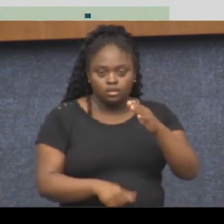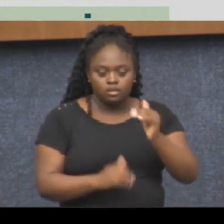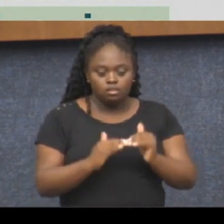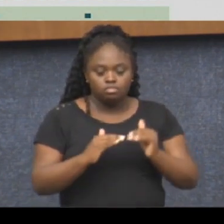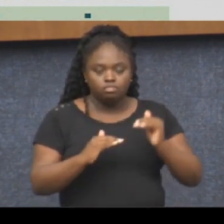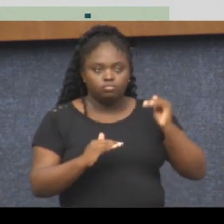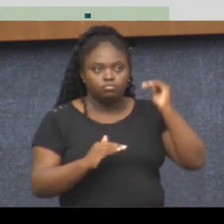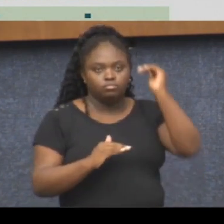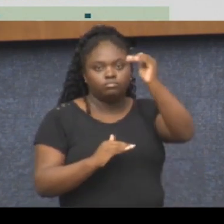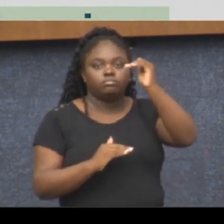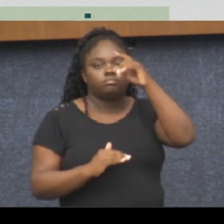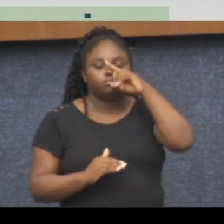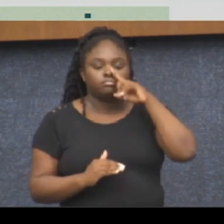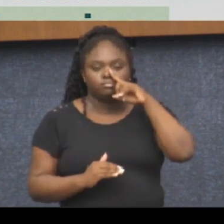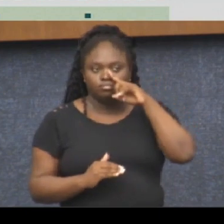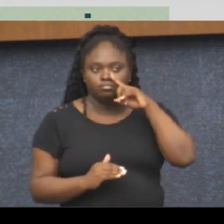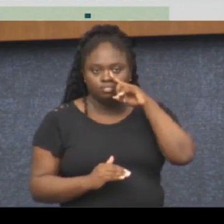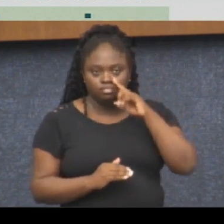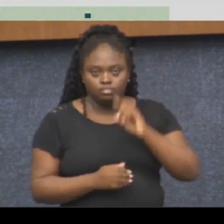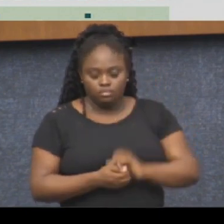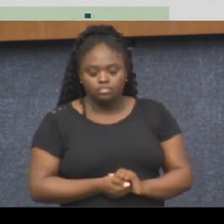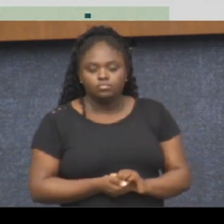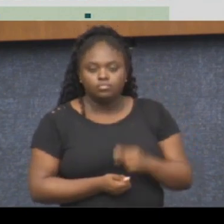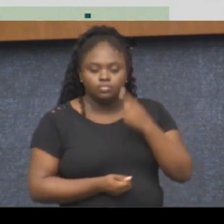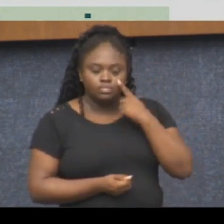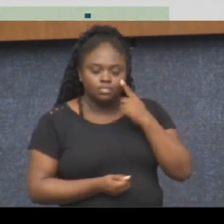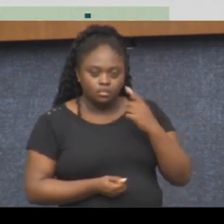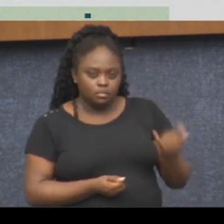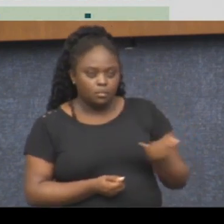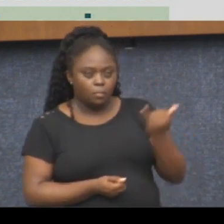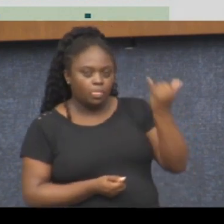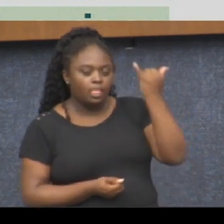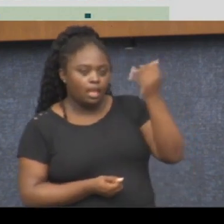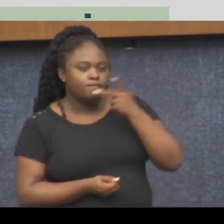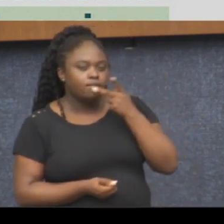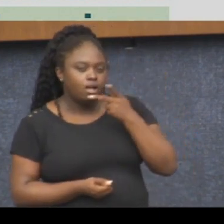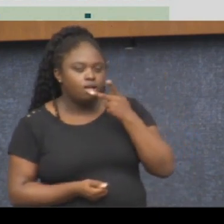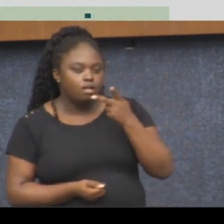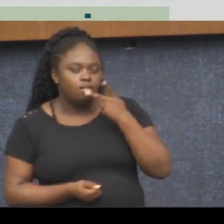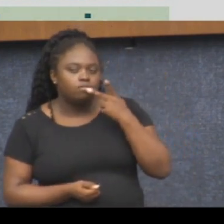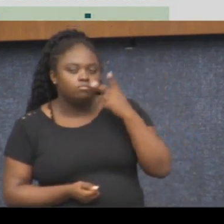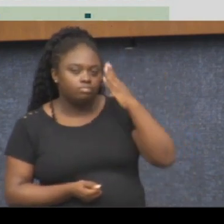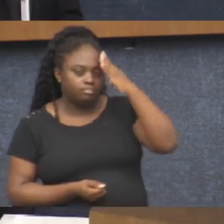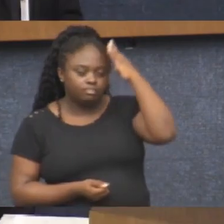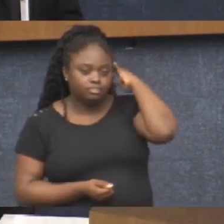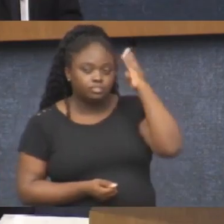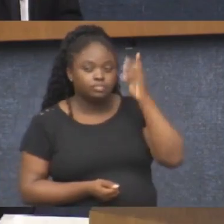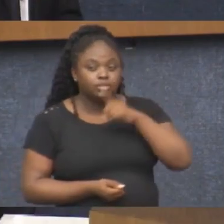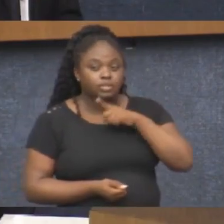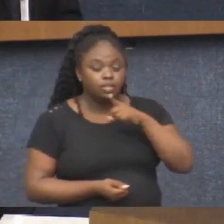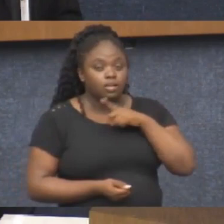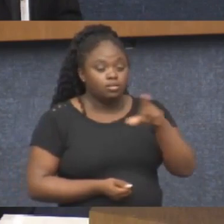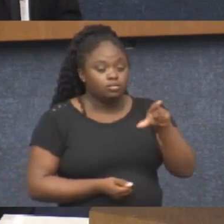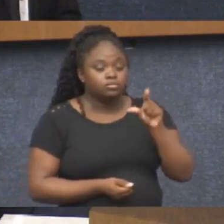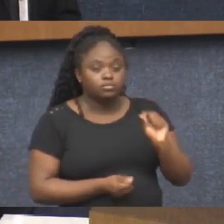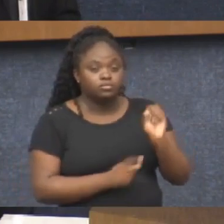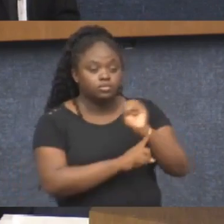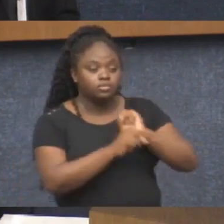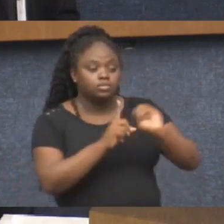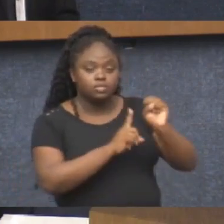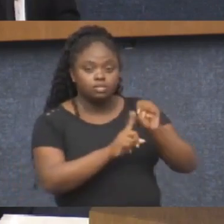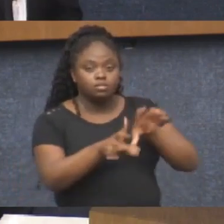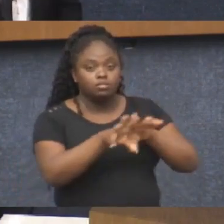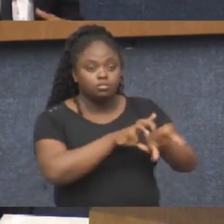muito elevado risco. Olha que interessante a fala até do Pedralva. Há uma identificação social também